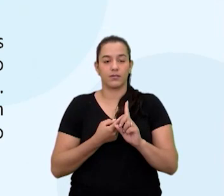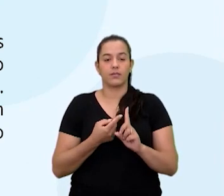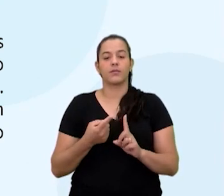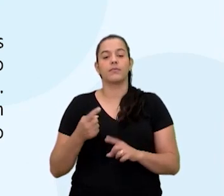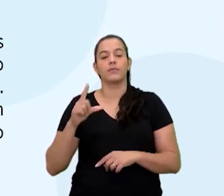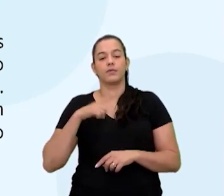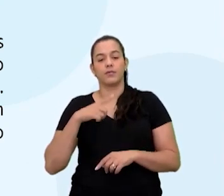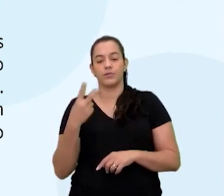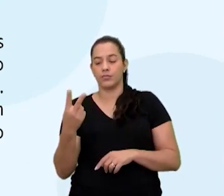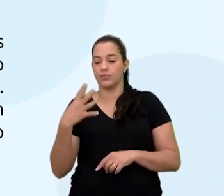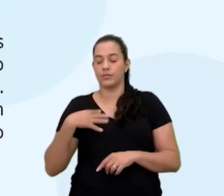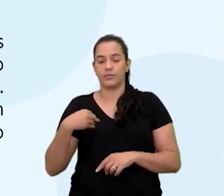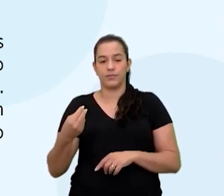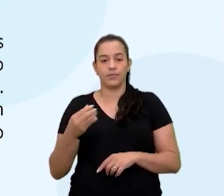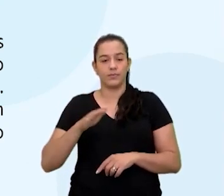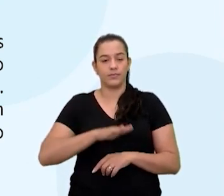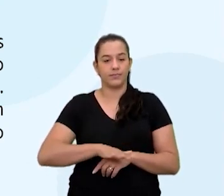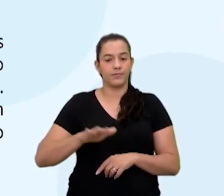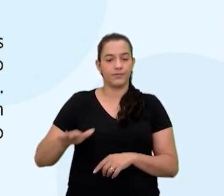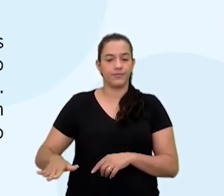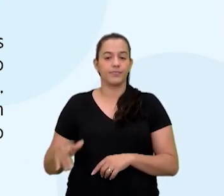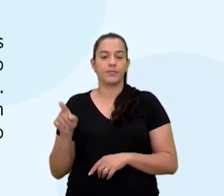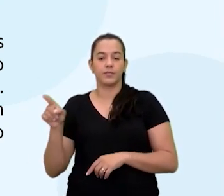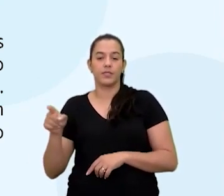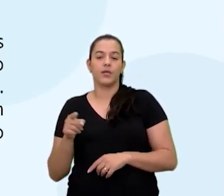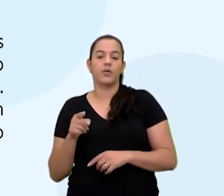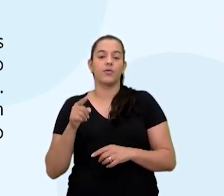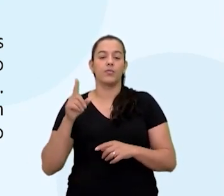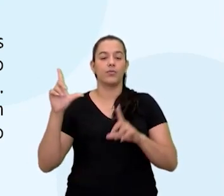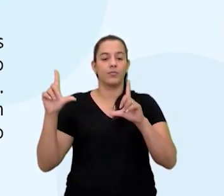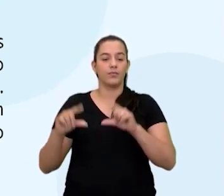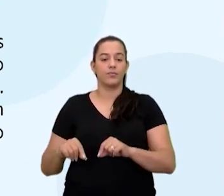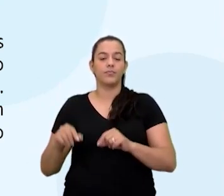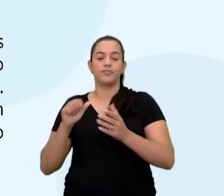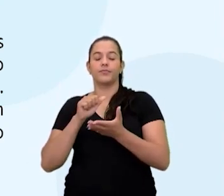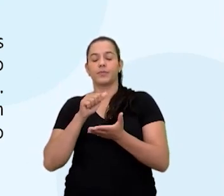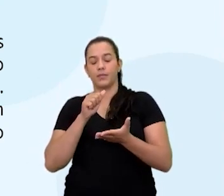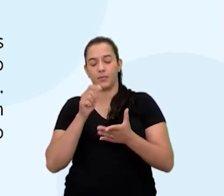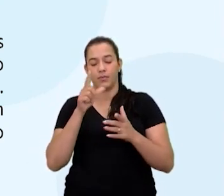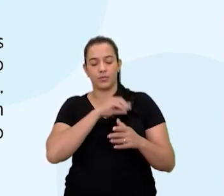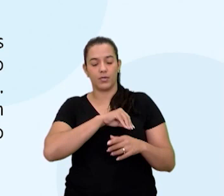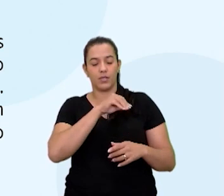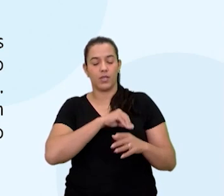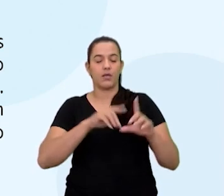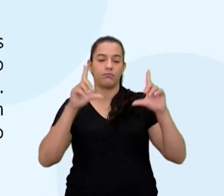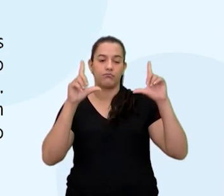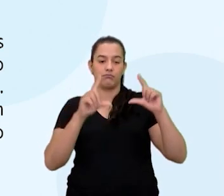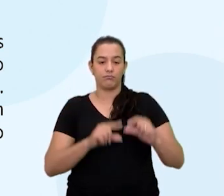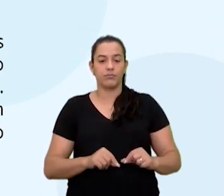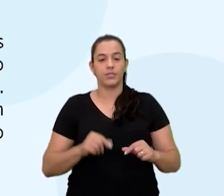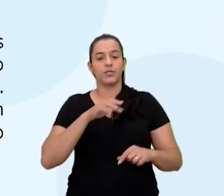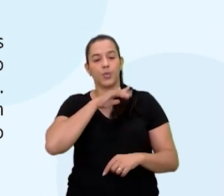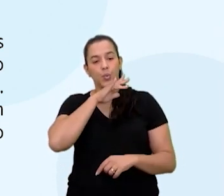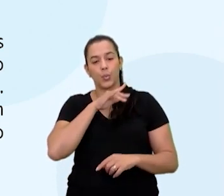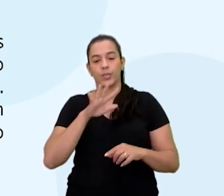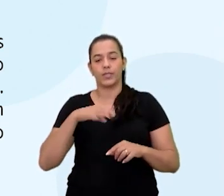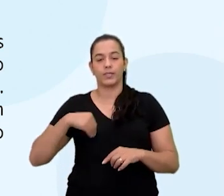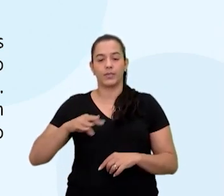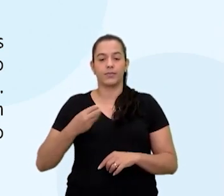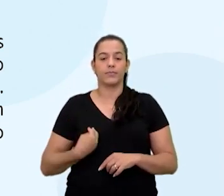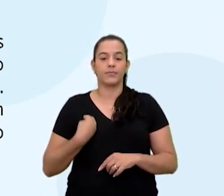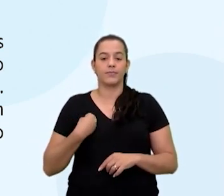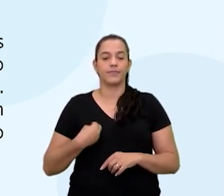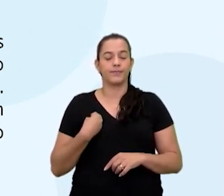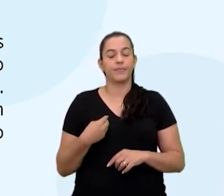o salário diminuído quando começou a crise sanitária, o que piorou ainda mais as condições de vida. Tivemos que